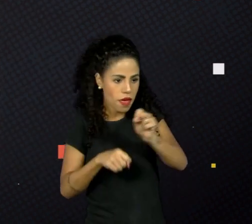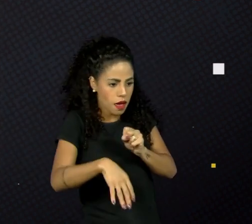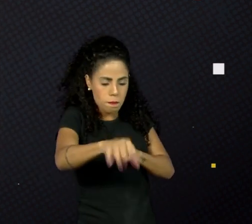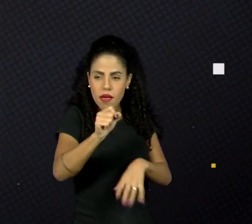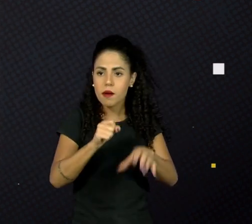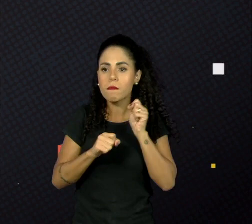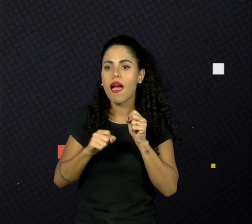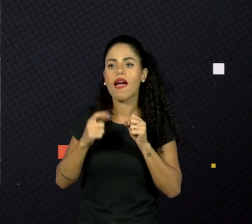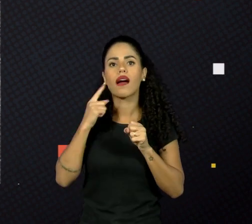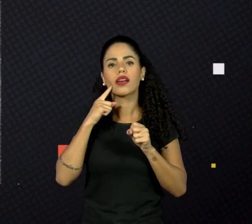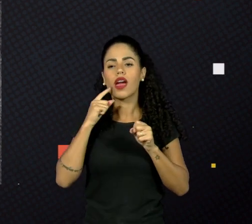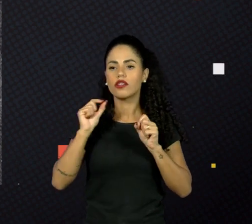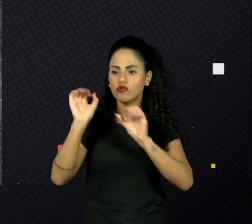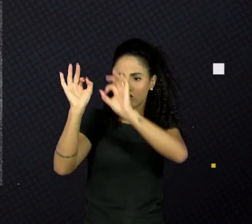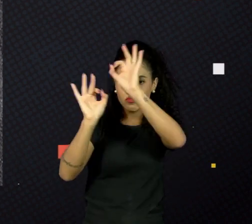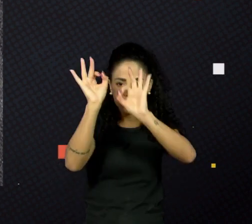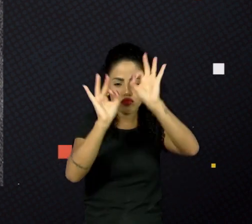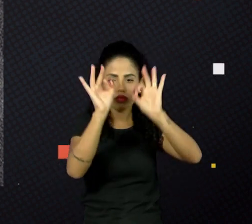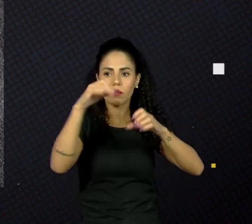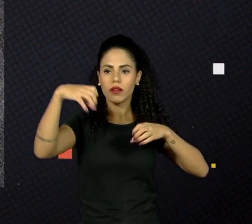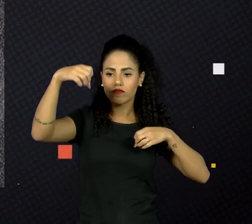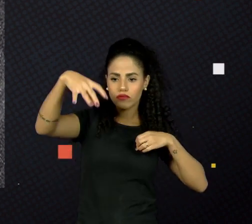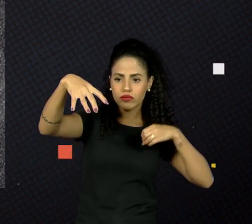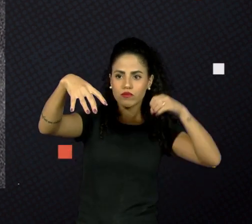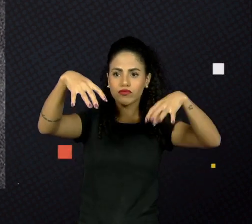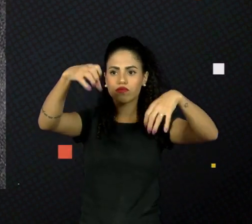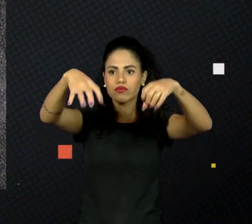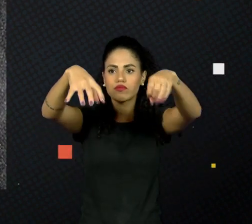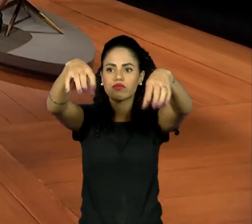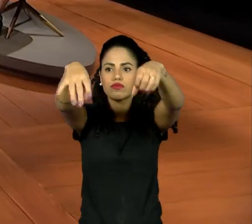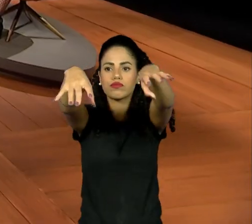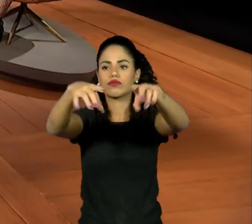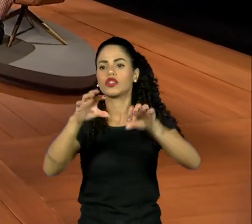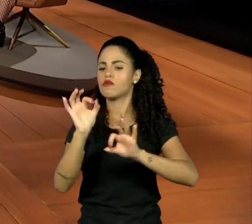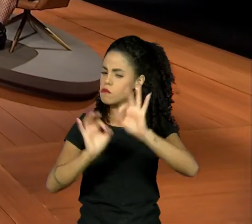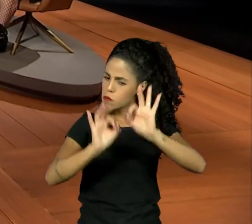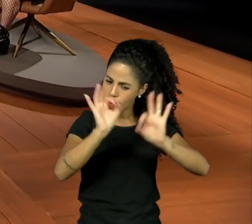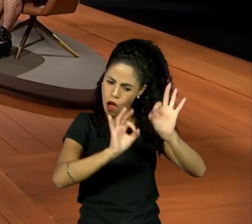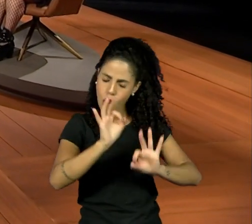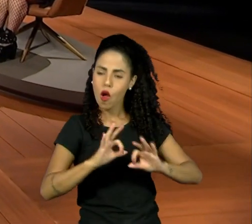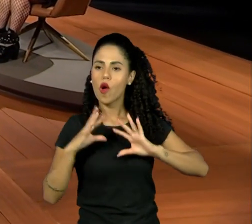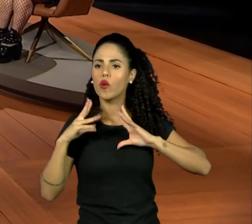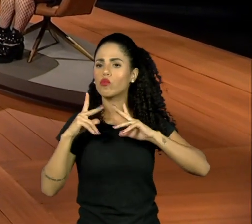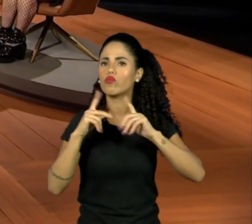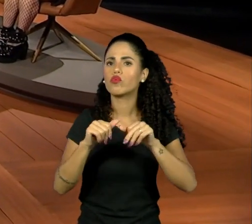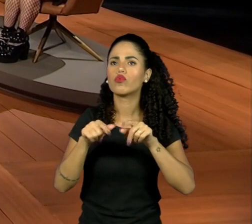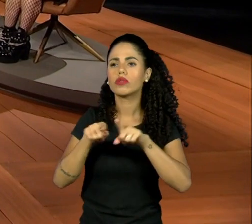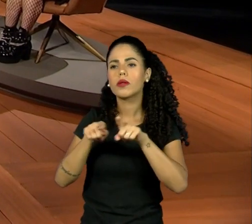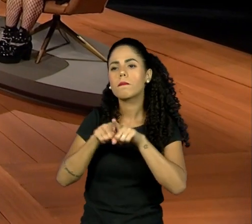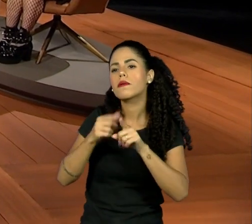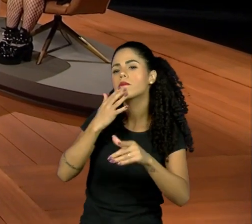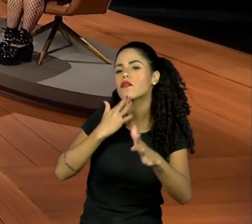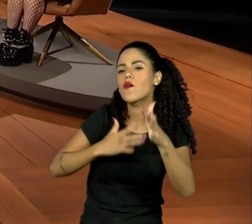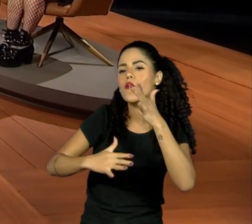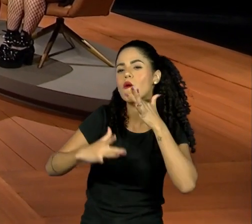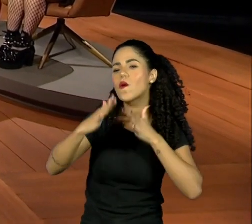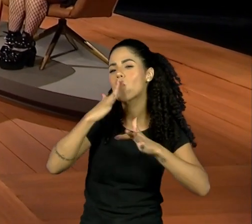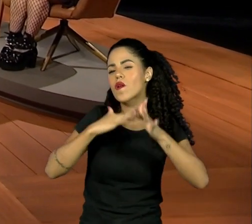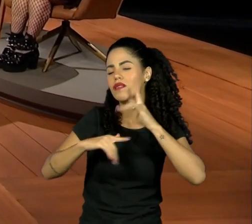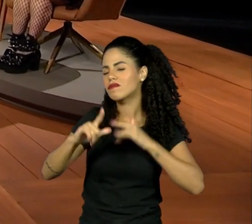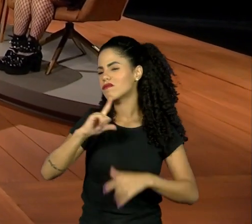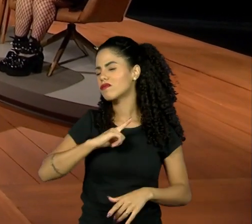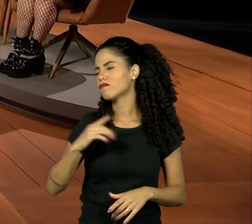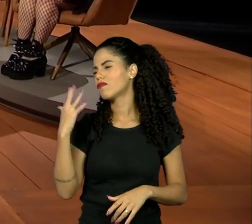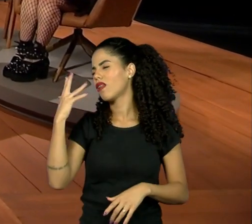Charles fazia as luminárias igual de pipa, sabe aquelas de pipa? Com papel de coloridos e botava... Era tudo